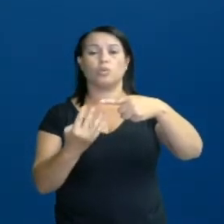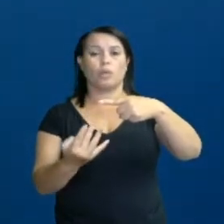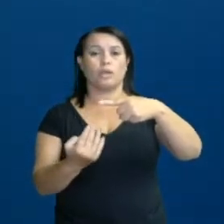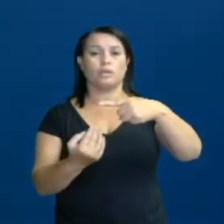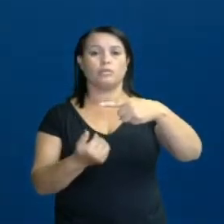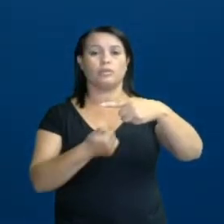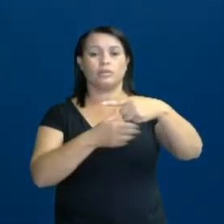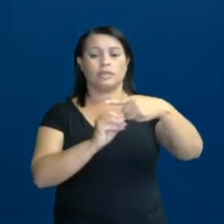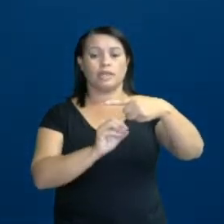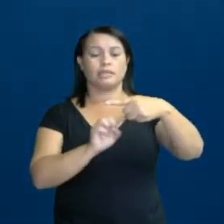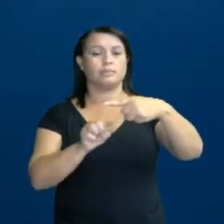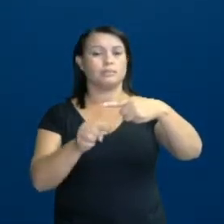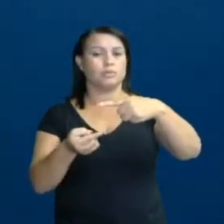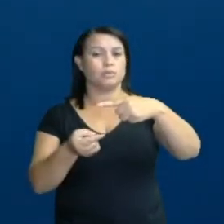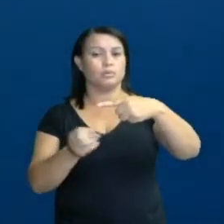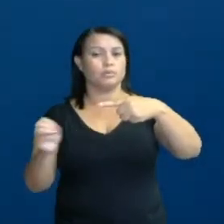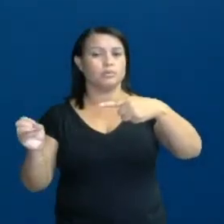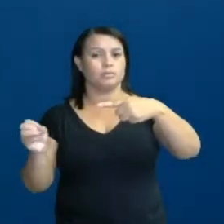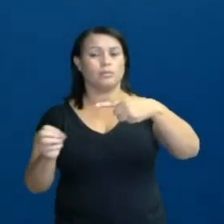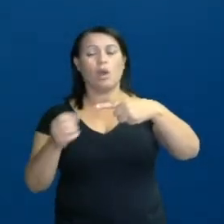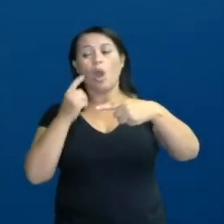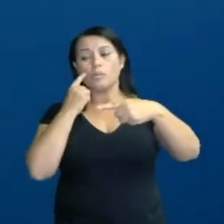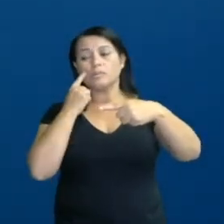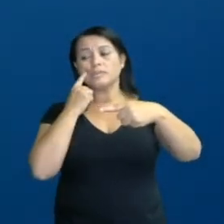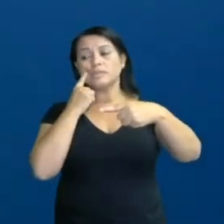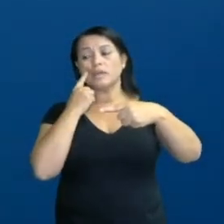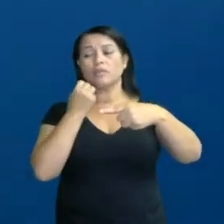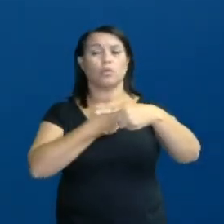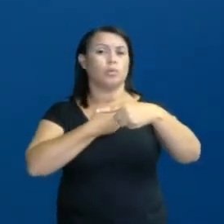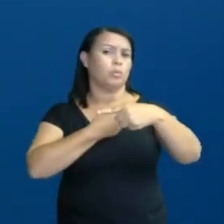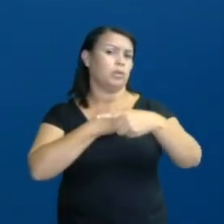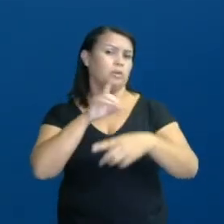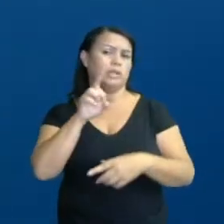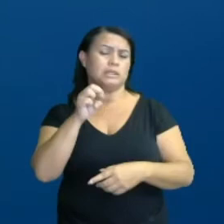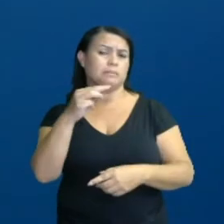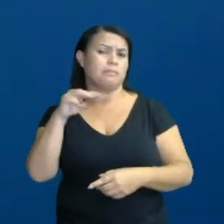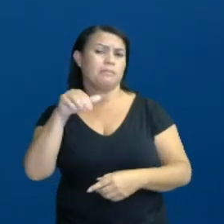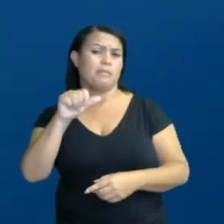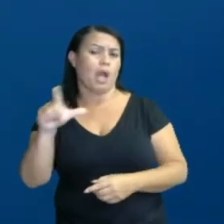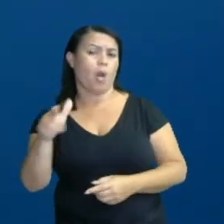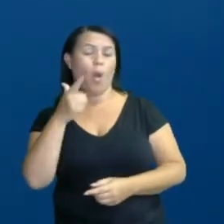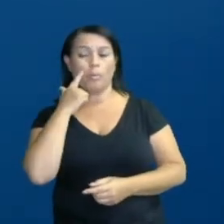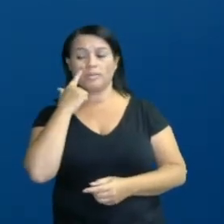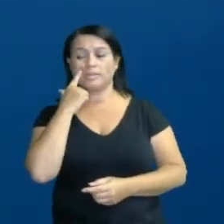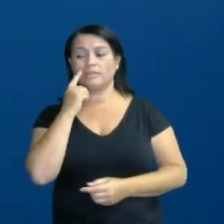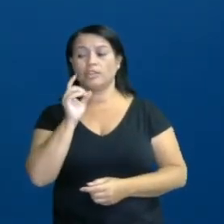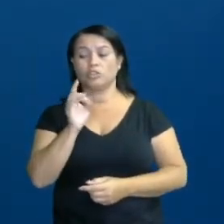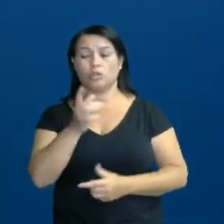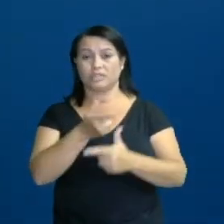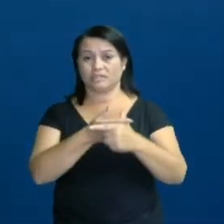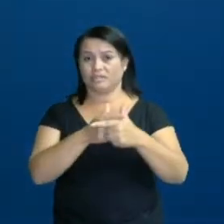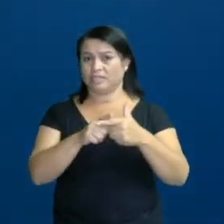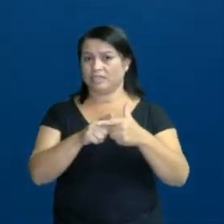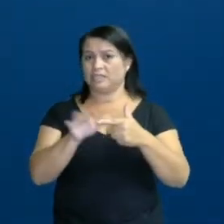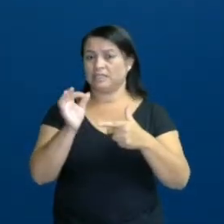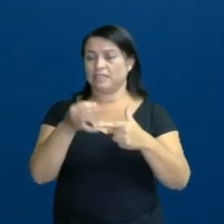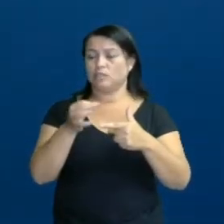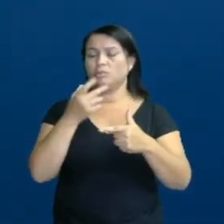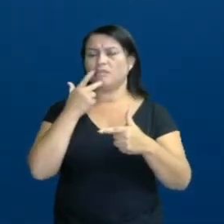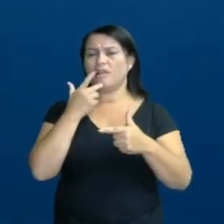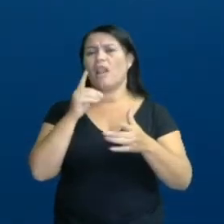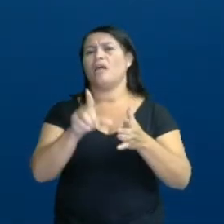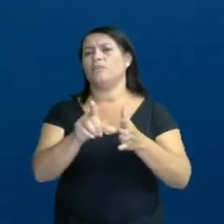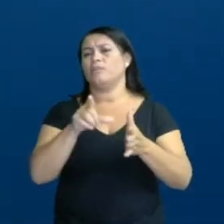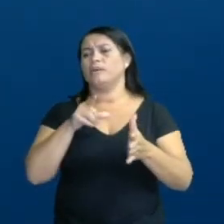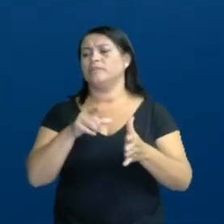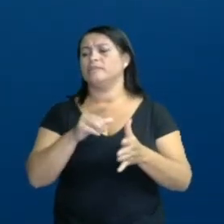Então, eu tenho quem? 10.000. Não é isso? Em um número decimal. Vê só, é só dividir. Não é isso? Como eu acabei de